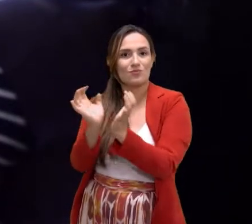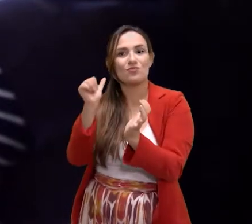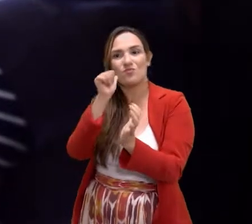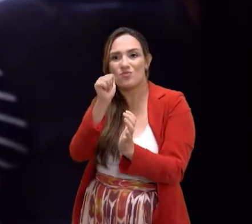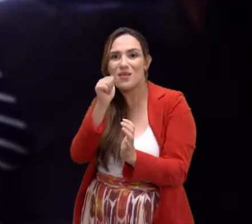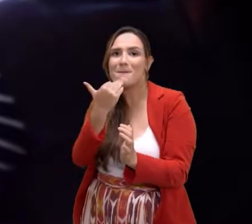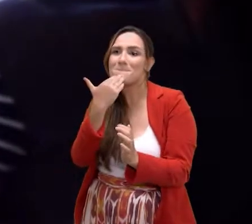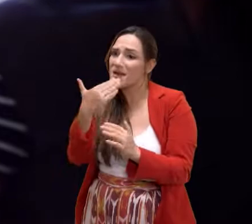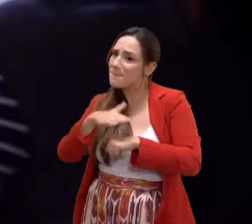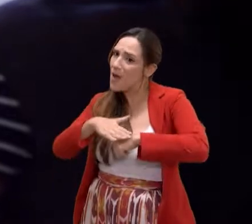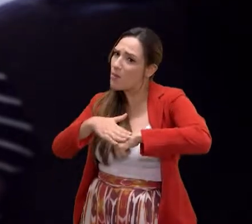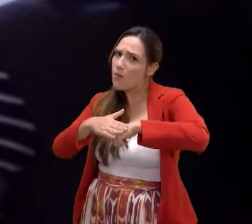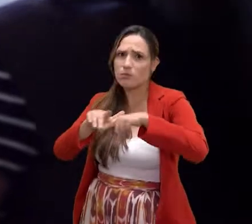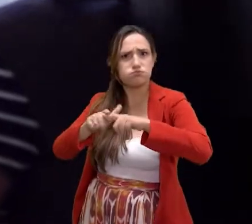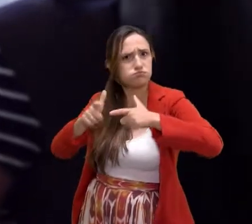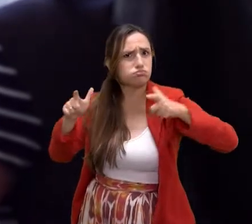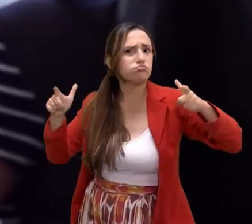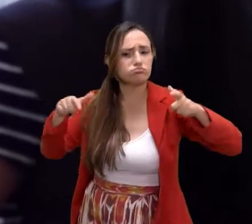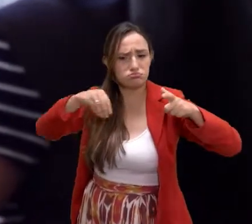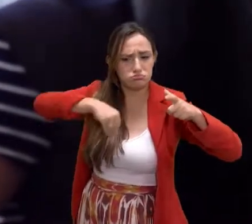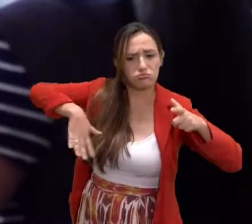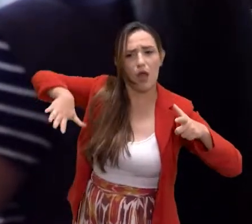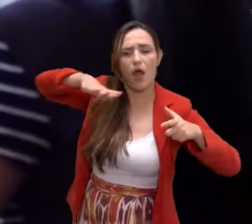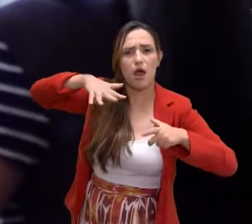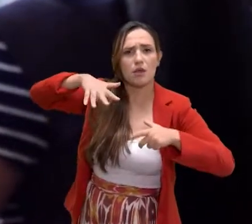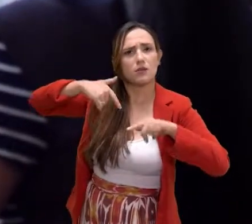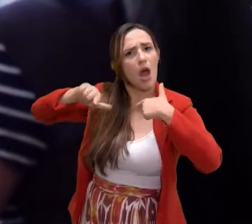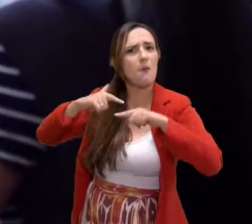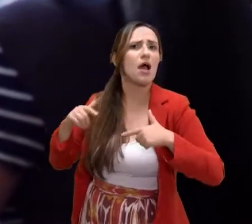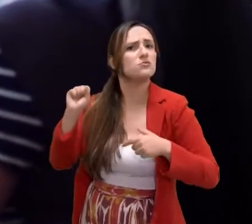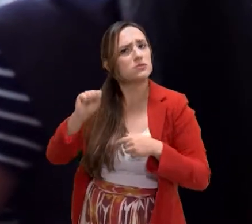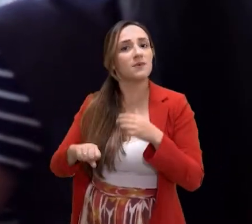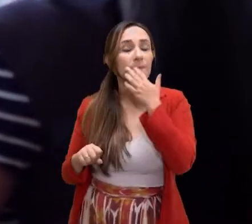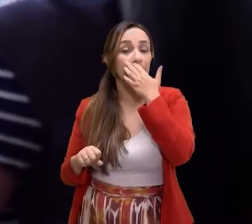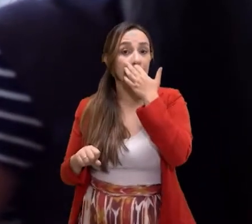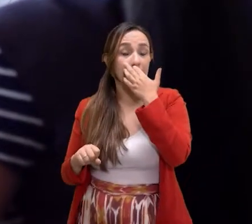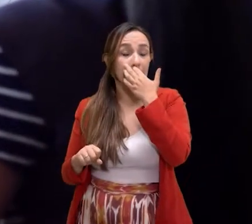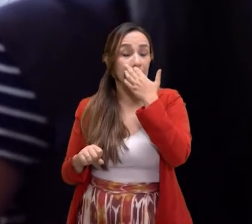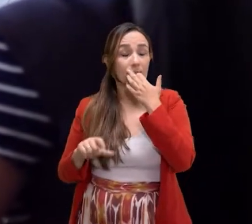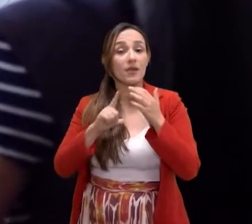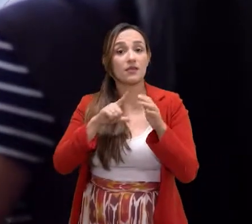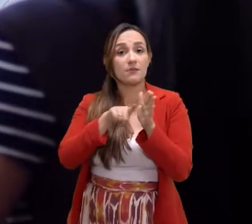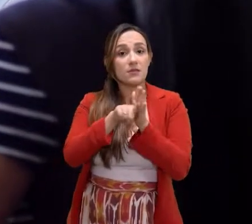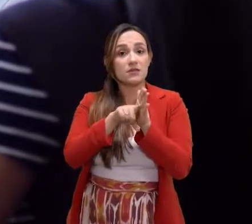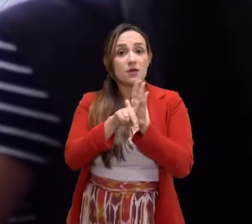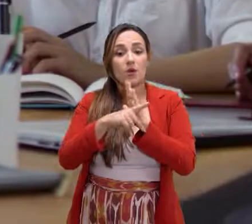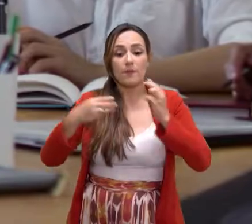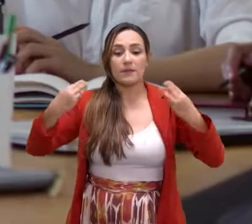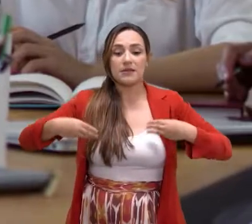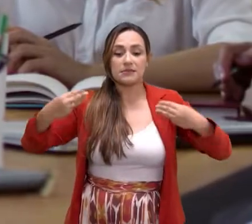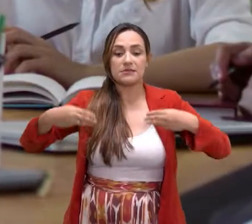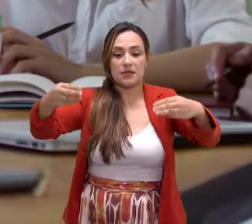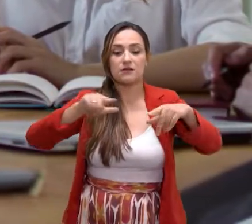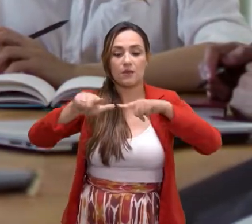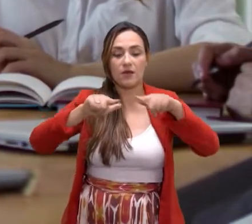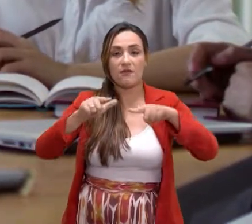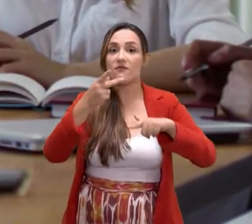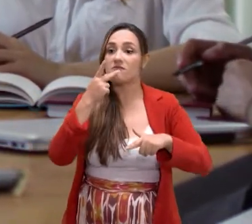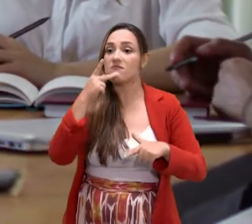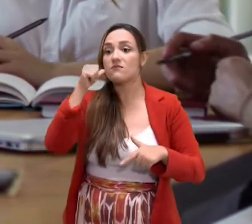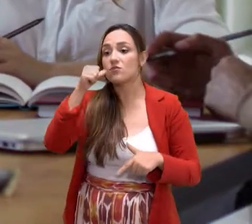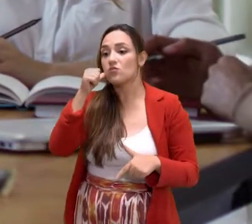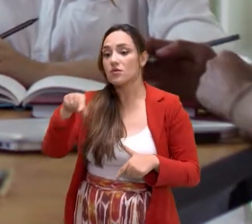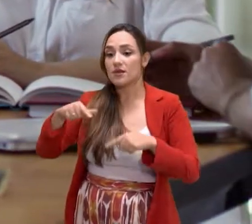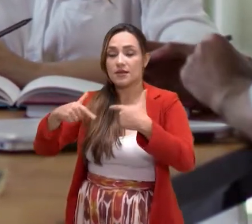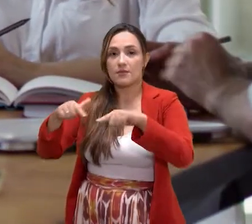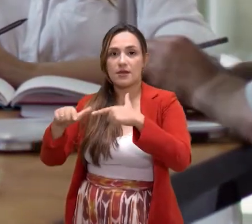grupo reivindique cada vez mais espaço nos ambientes corporativos. Os dados do Ministério do Trabalho